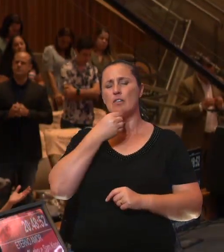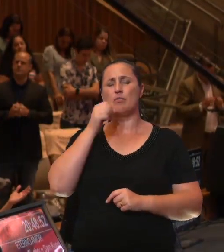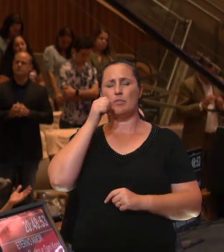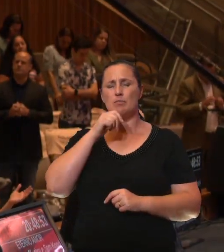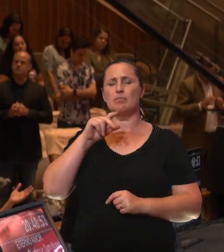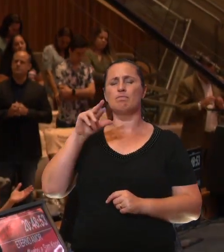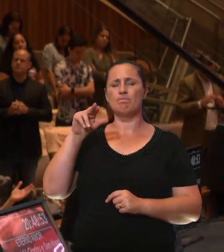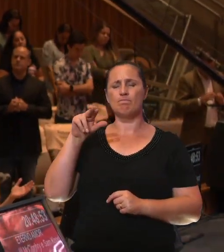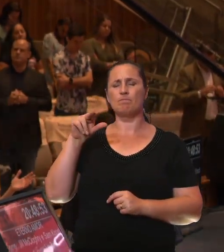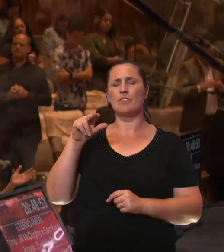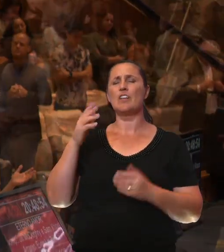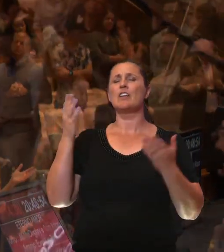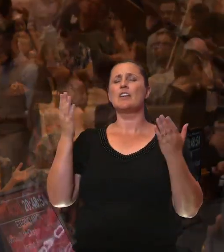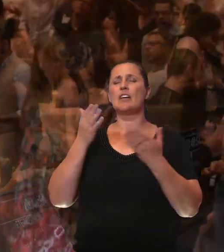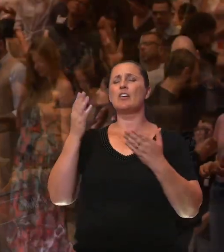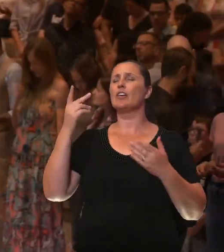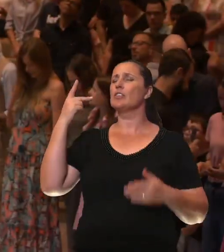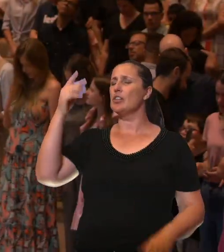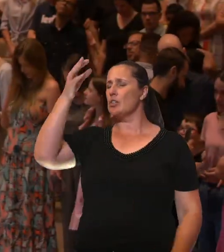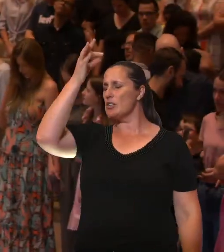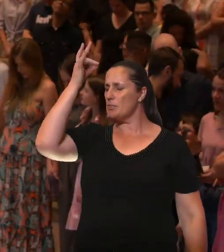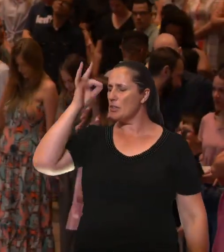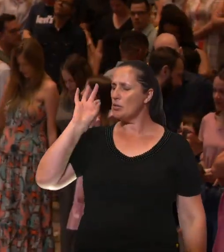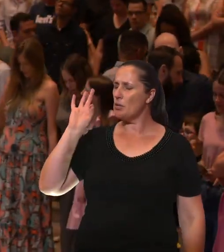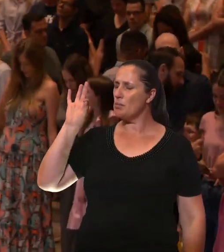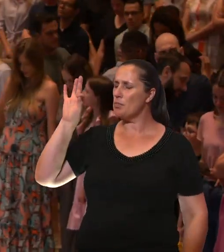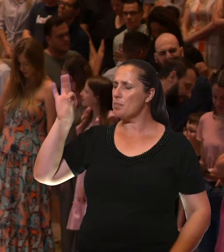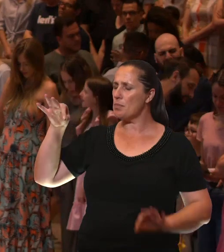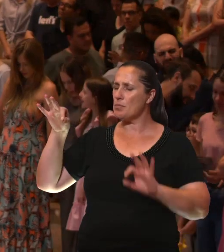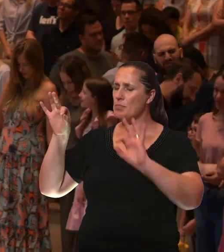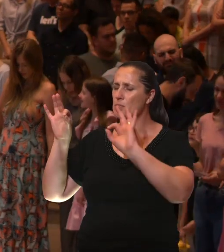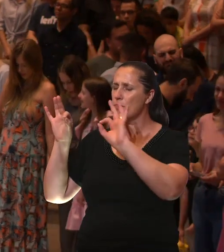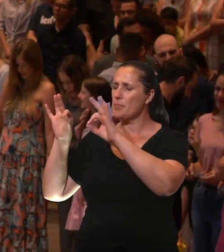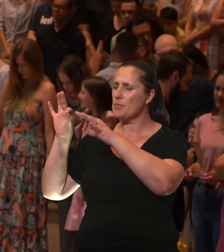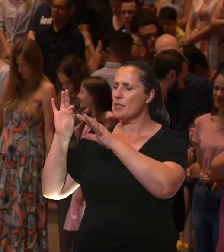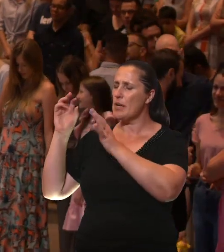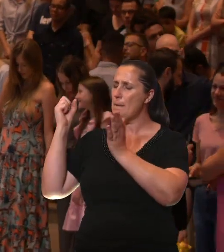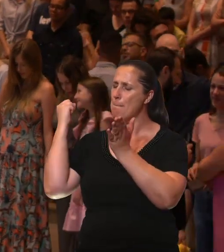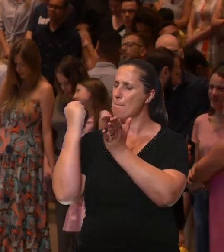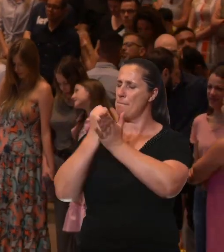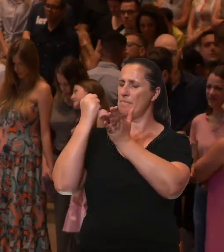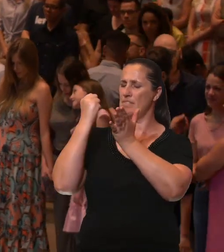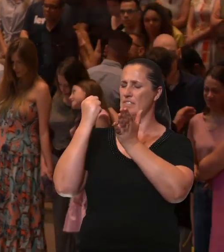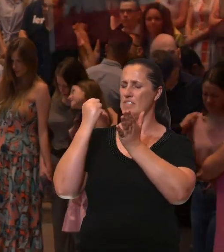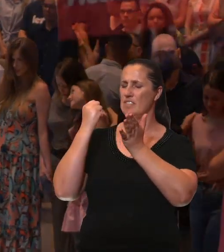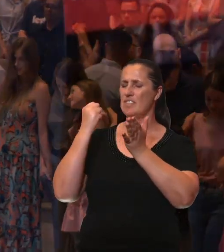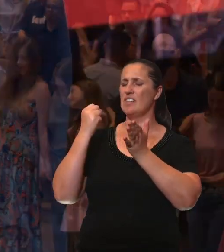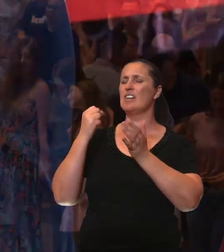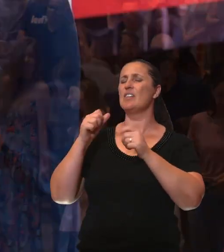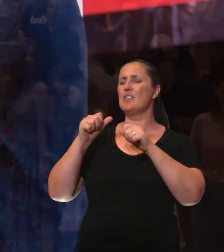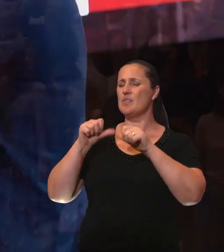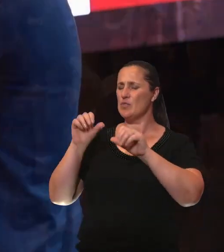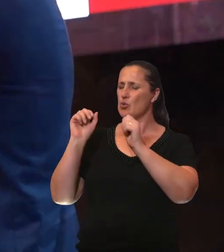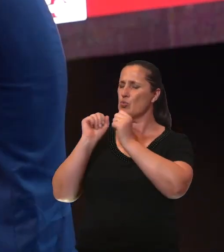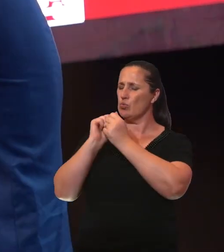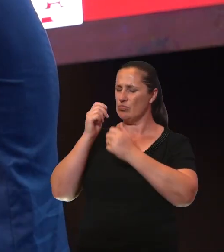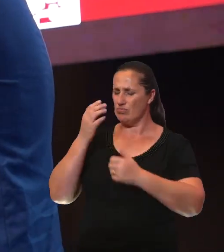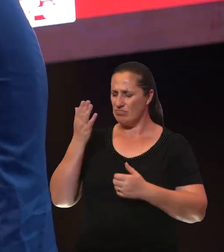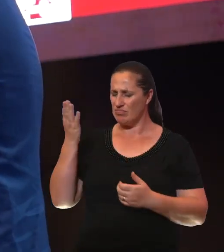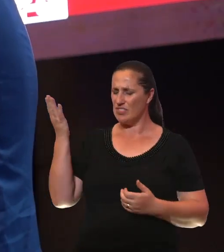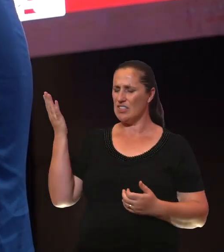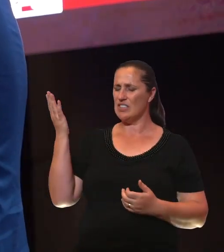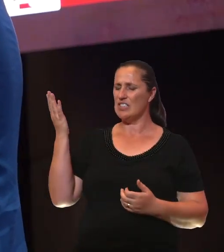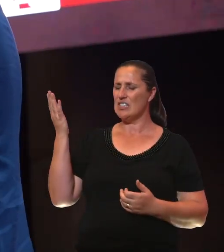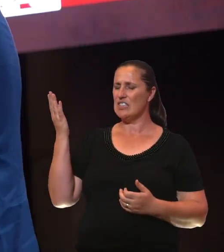Que agora a marca do teu Espírito, o selo de Deus, fique sobre a vida dos teus filhos. Que eles não sejam